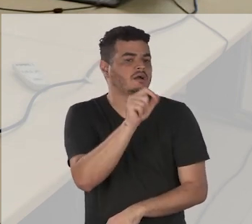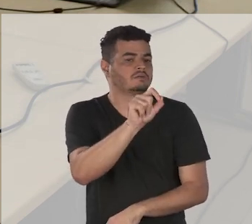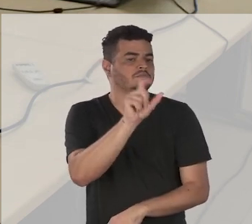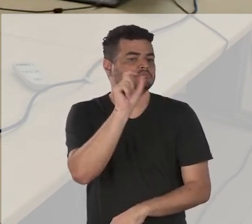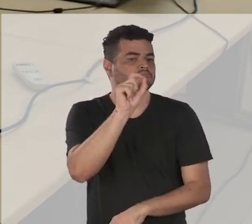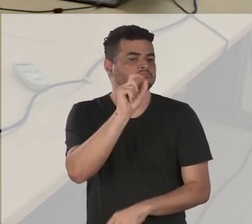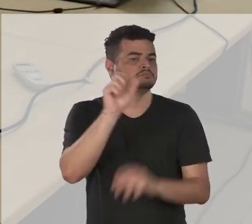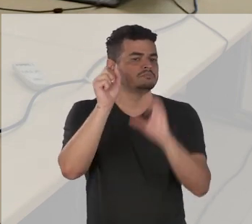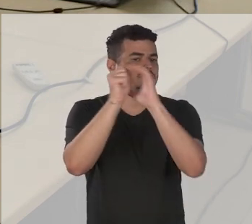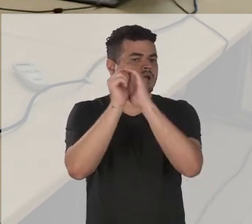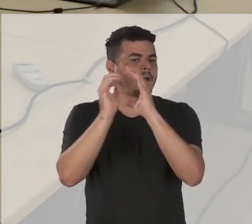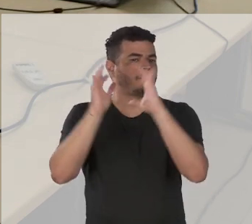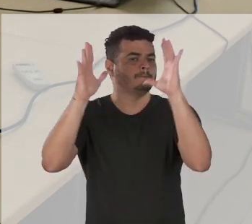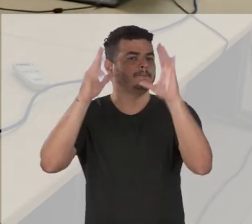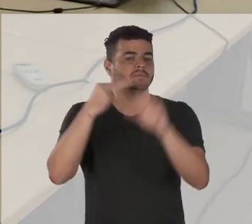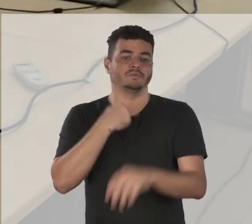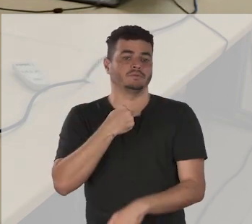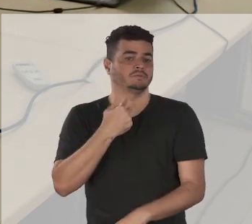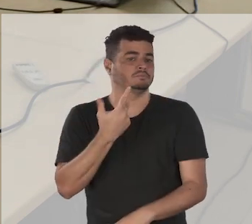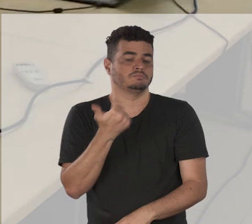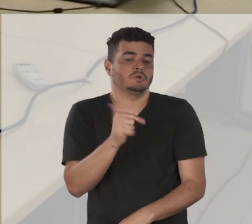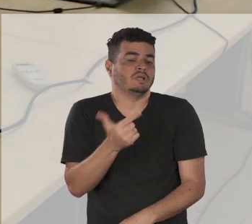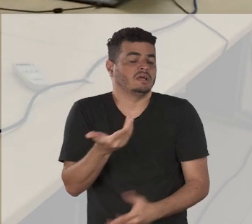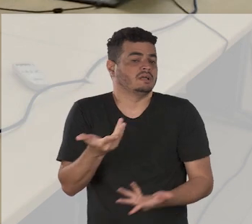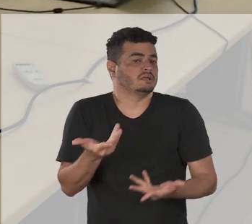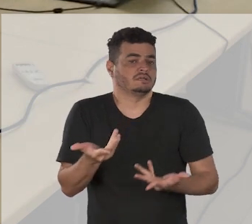não há imagens em algum livro?